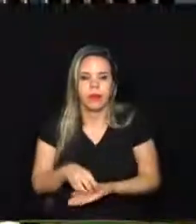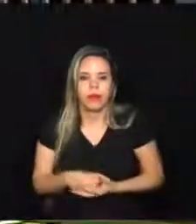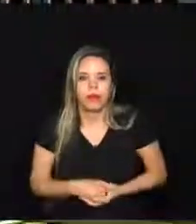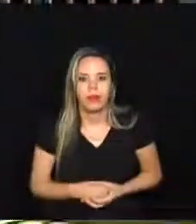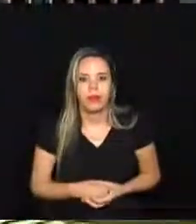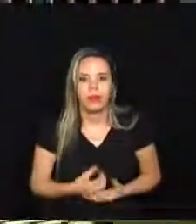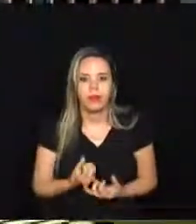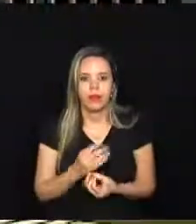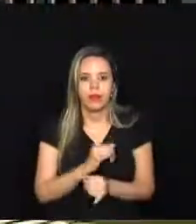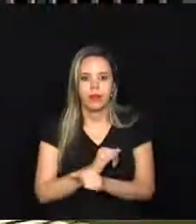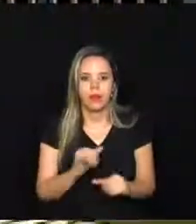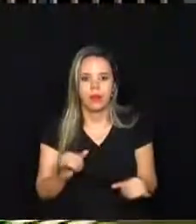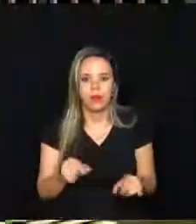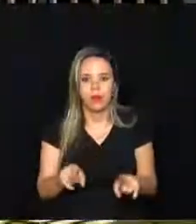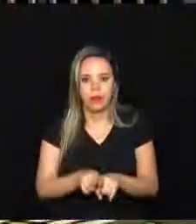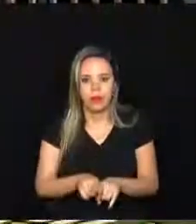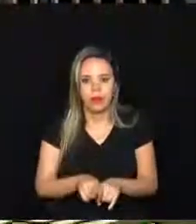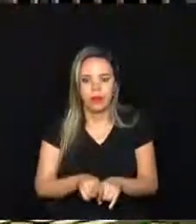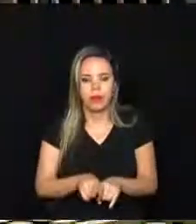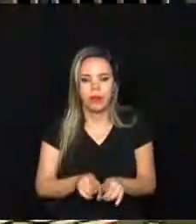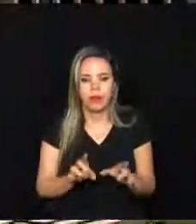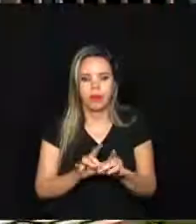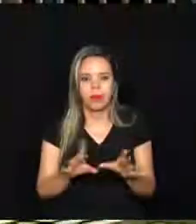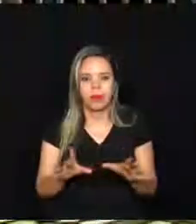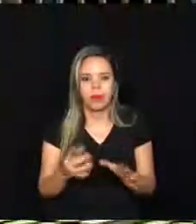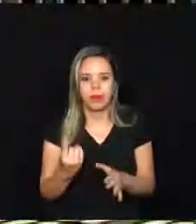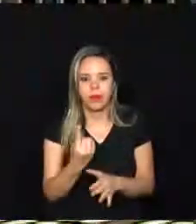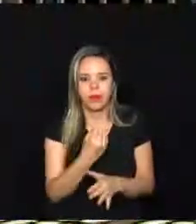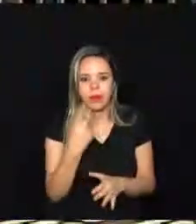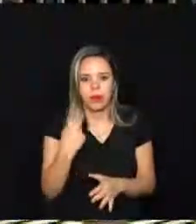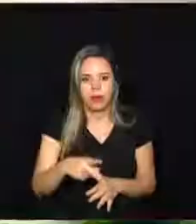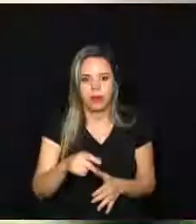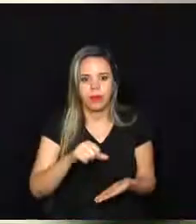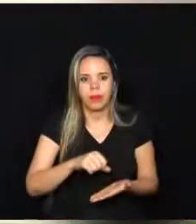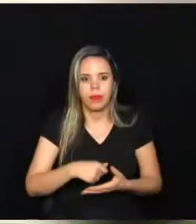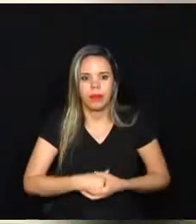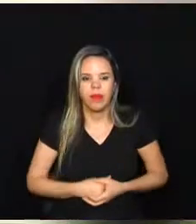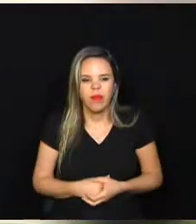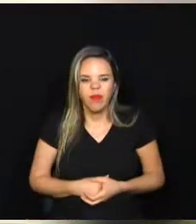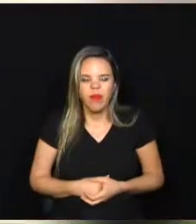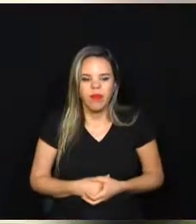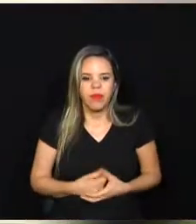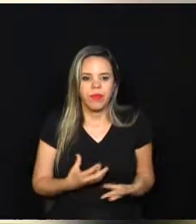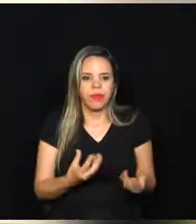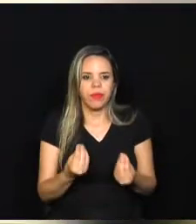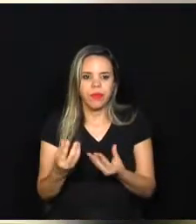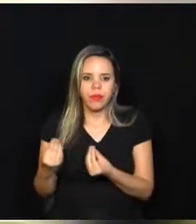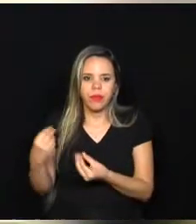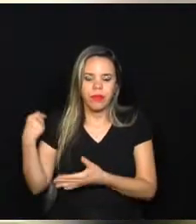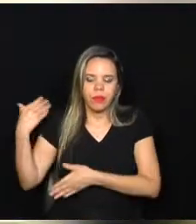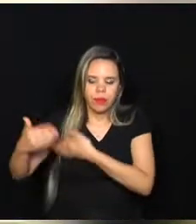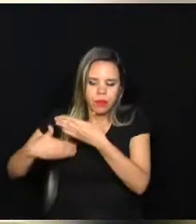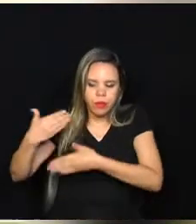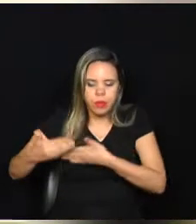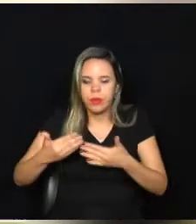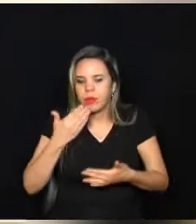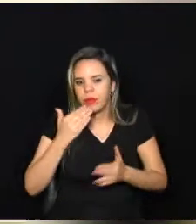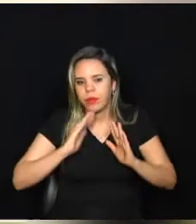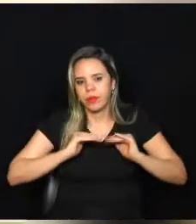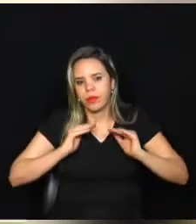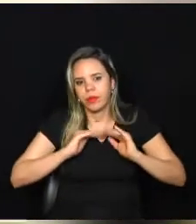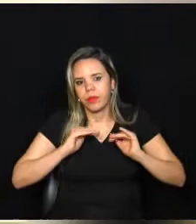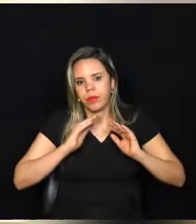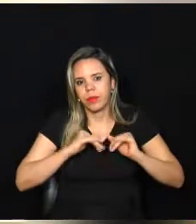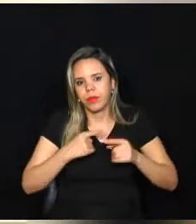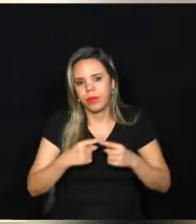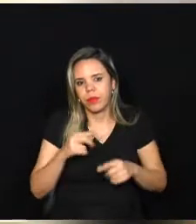As informações também devem estar em cada um desses locais. Há muito os munícipes nos solicita,